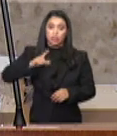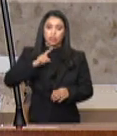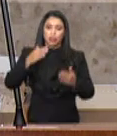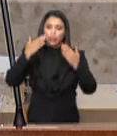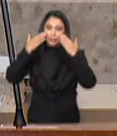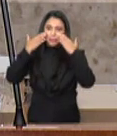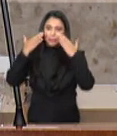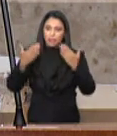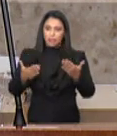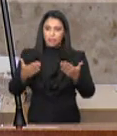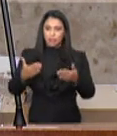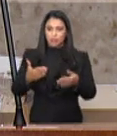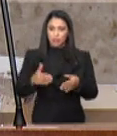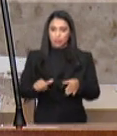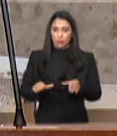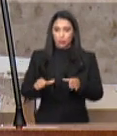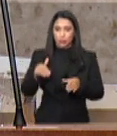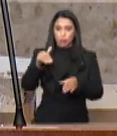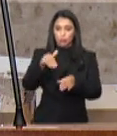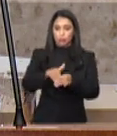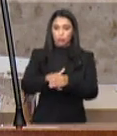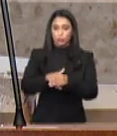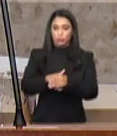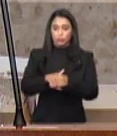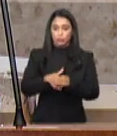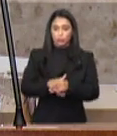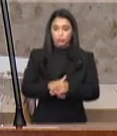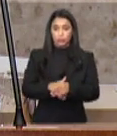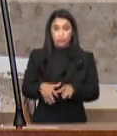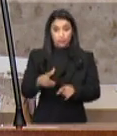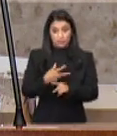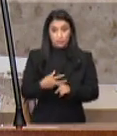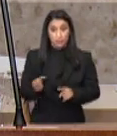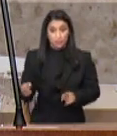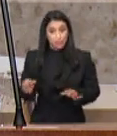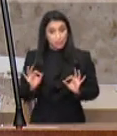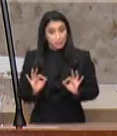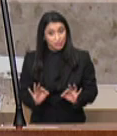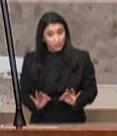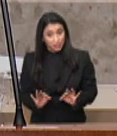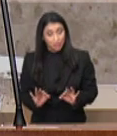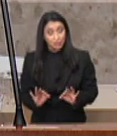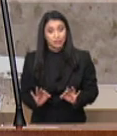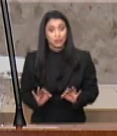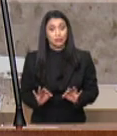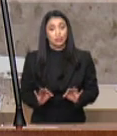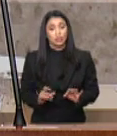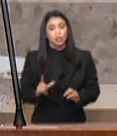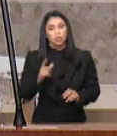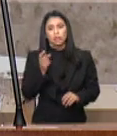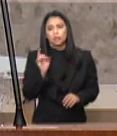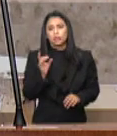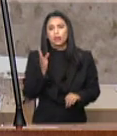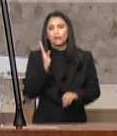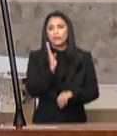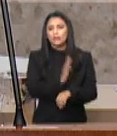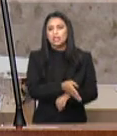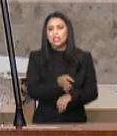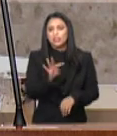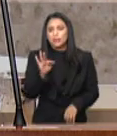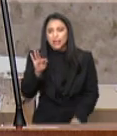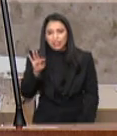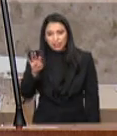apresentou o primeiro voto que saiu vencedor. Sua Excelência ficou vencido apenas quanto à